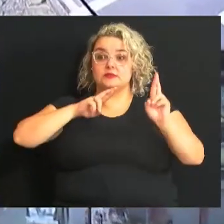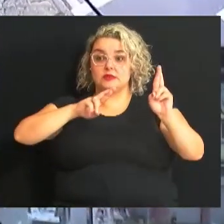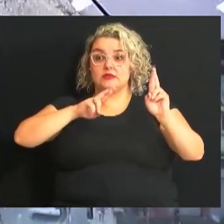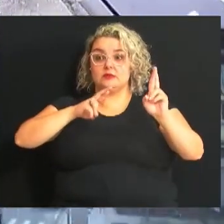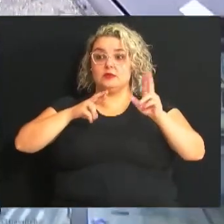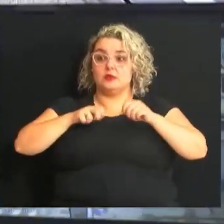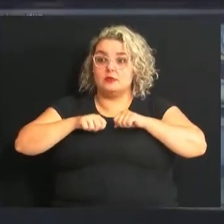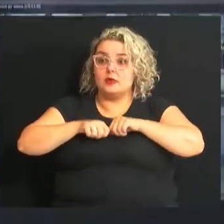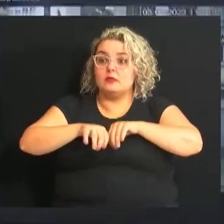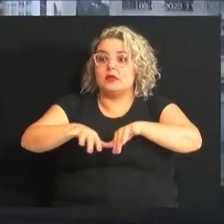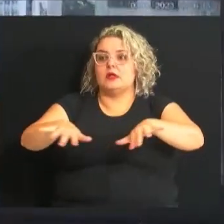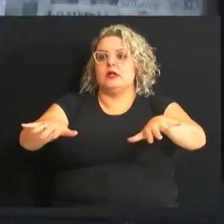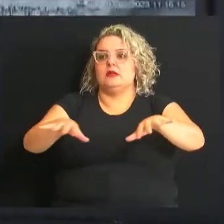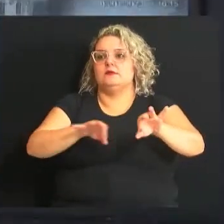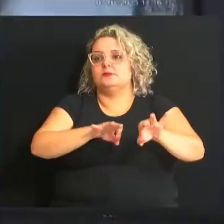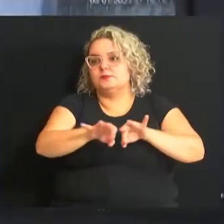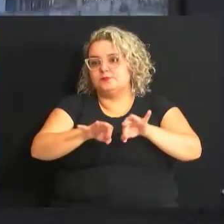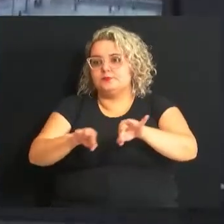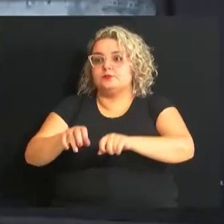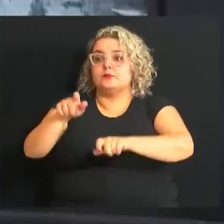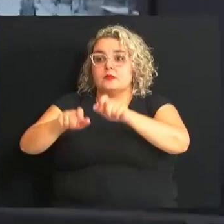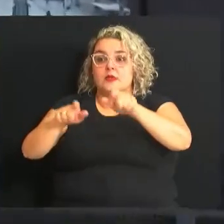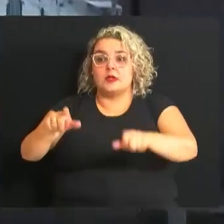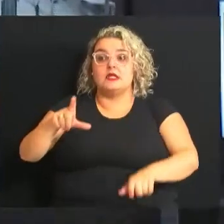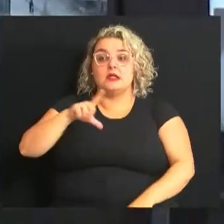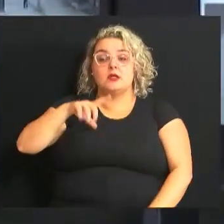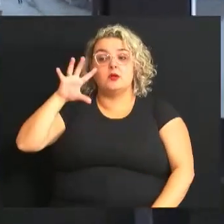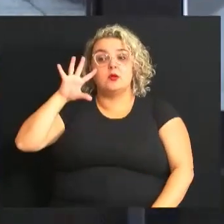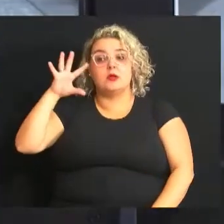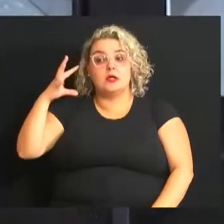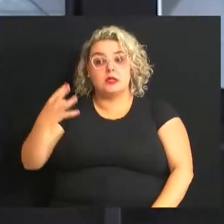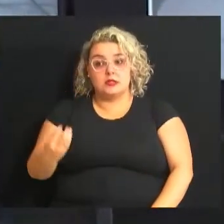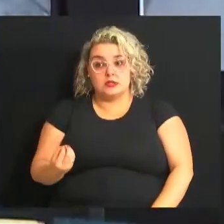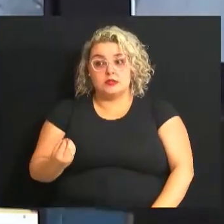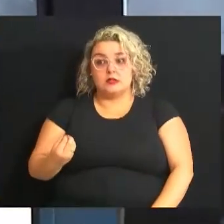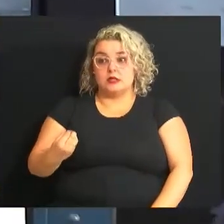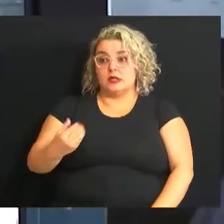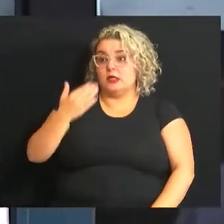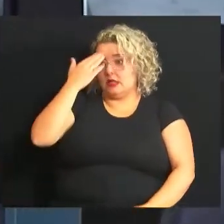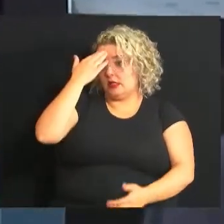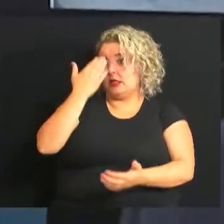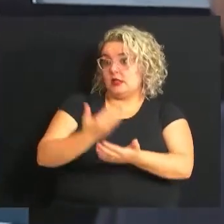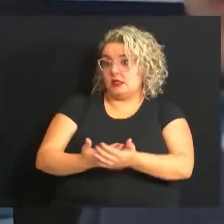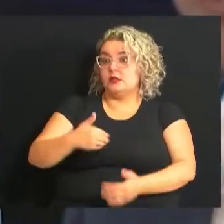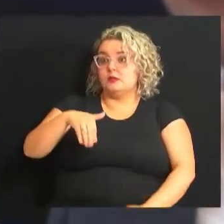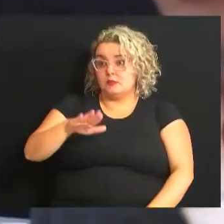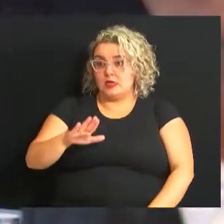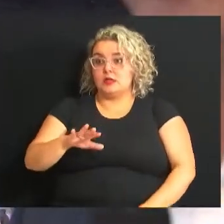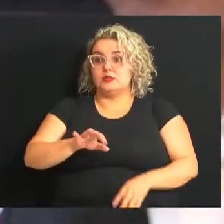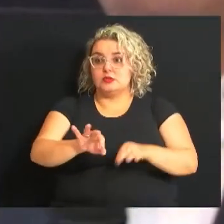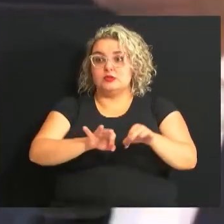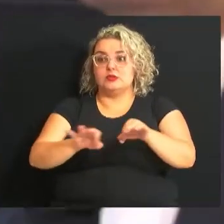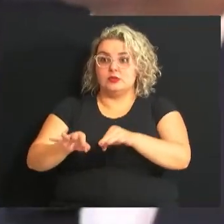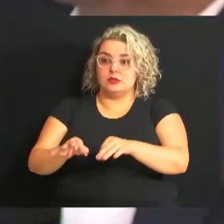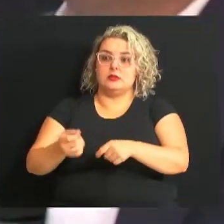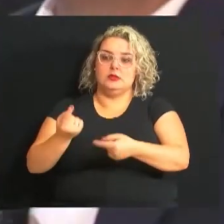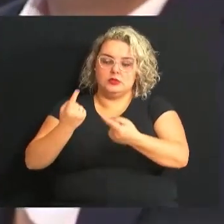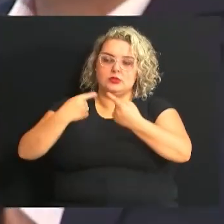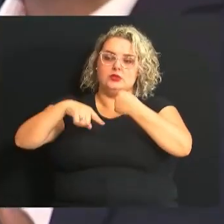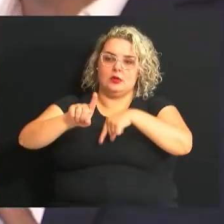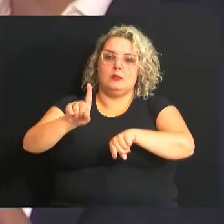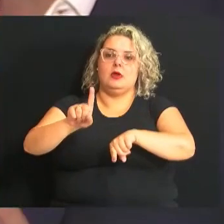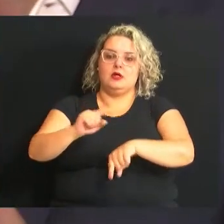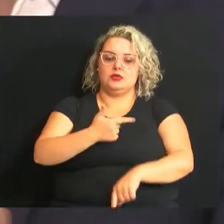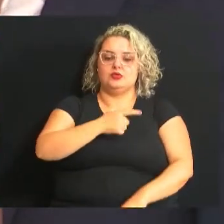programa e as pessoas tendo conhecimento e acreditando cada vez mais nesse programa, a nossa ideia é superar nesse ano de